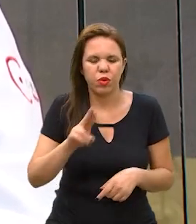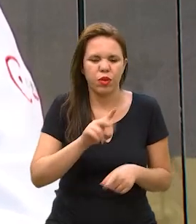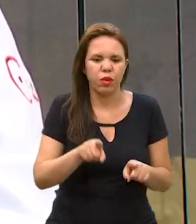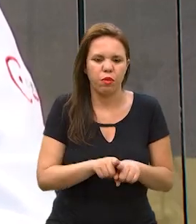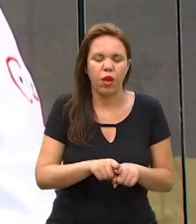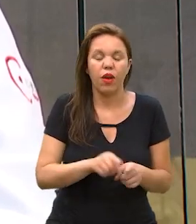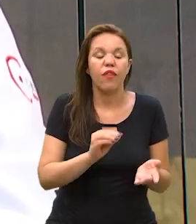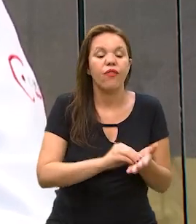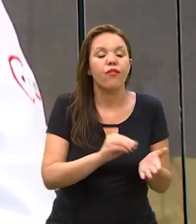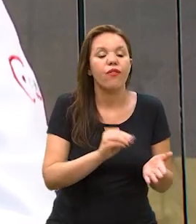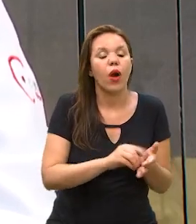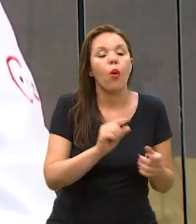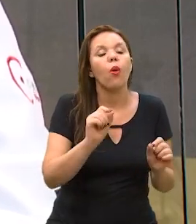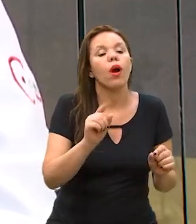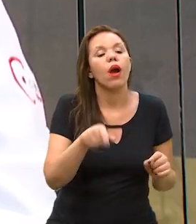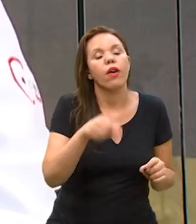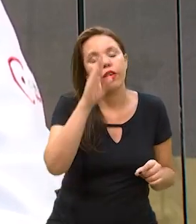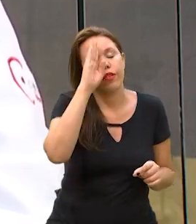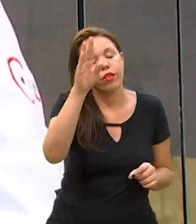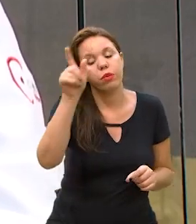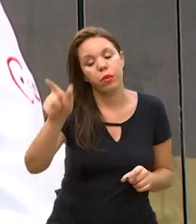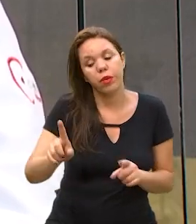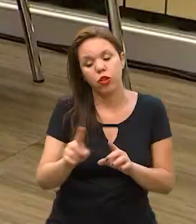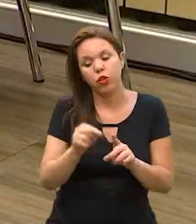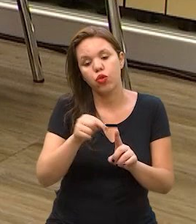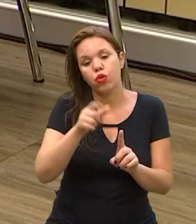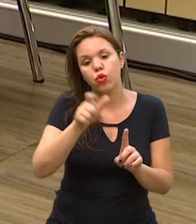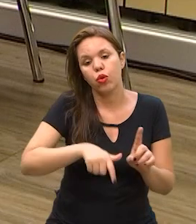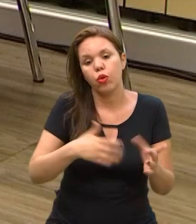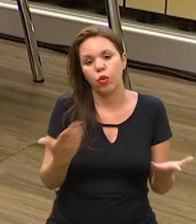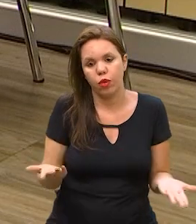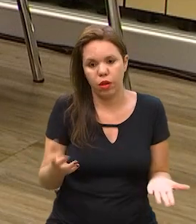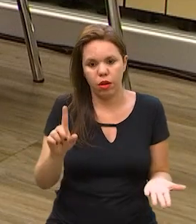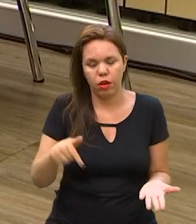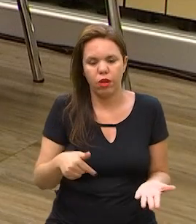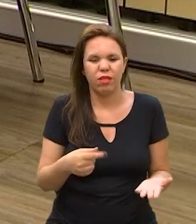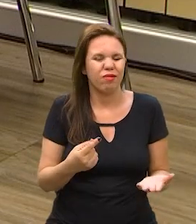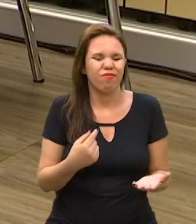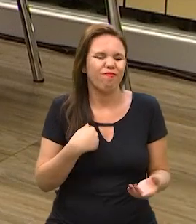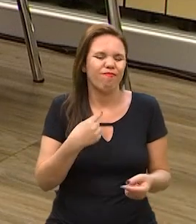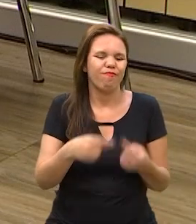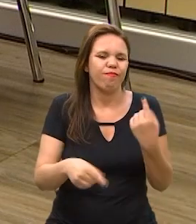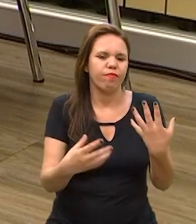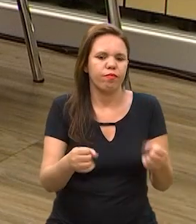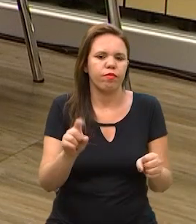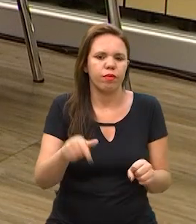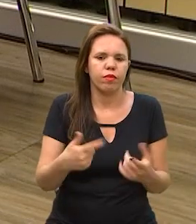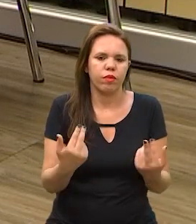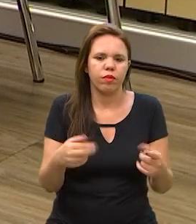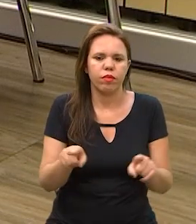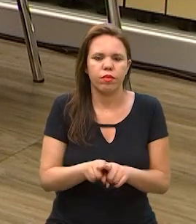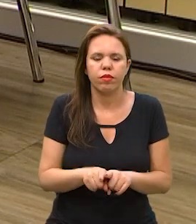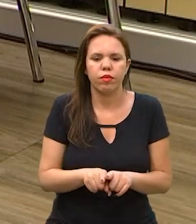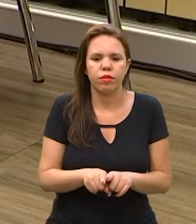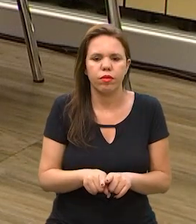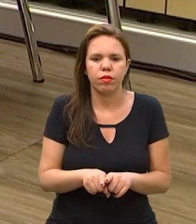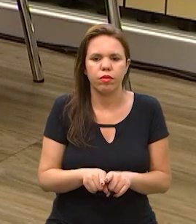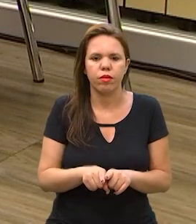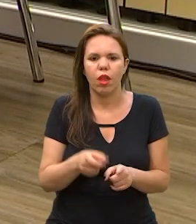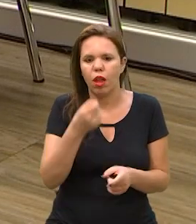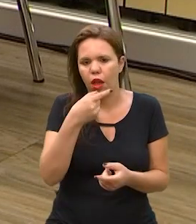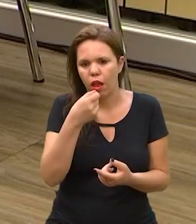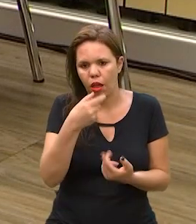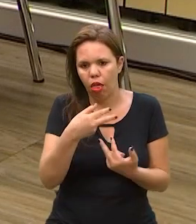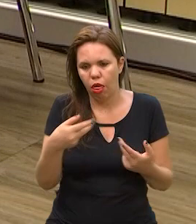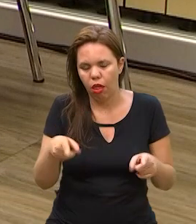fazer aqueles que seriam fundamentais para aquele paciente. Então, é contraindicado, assim como é contraindicado a